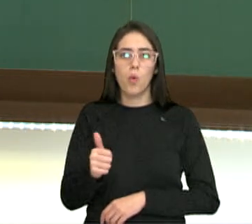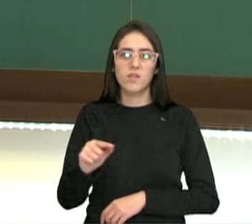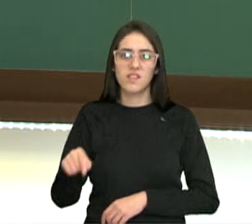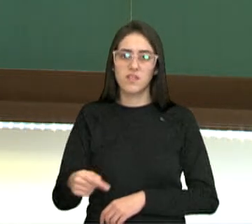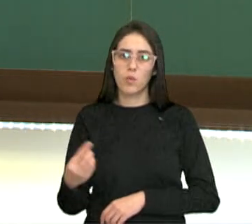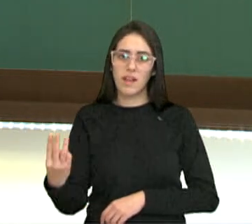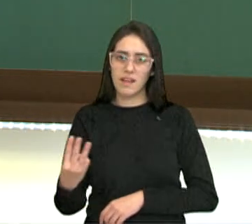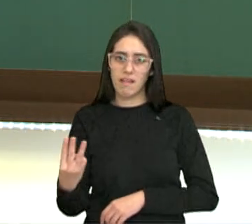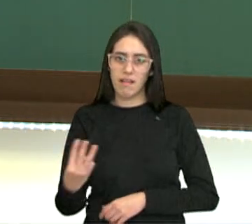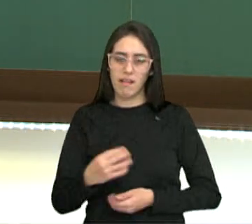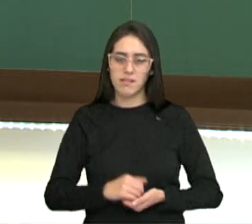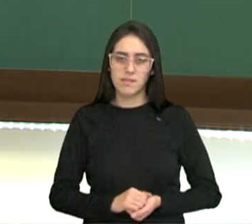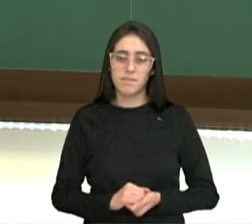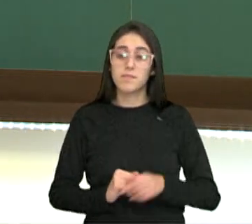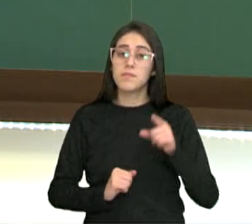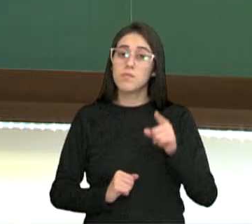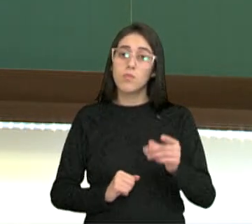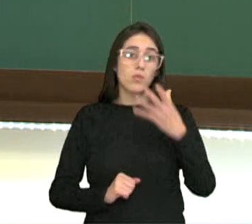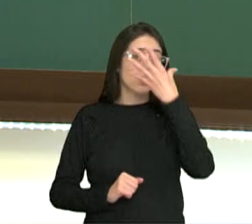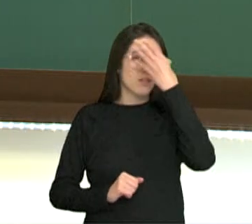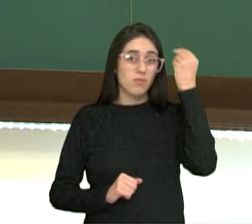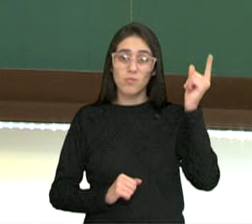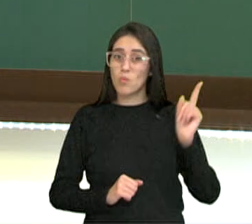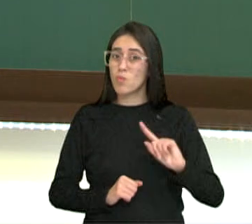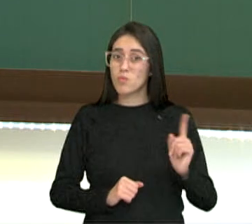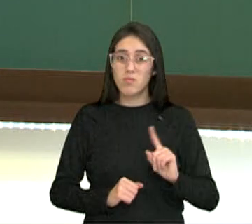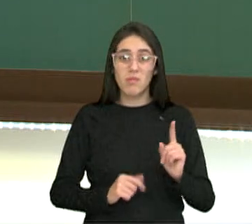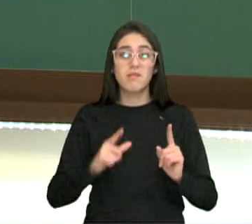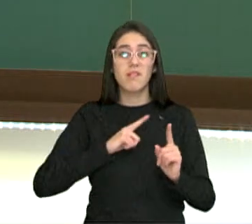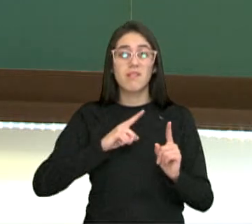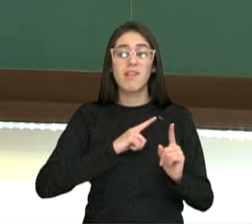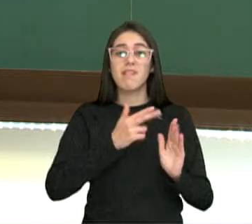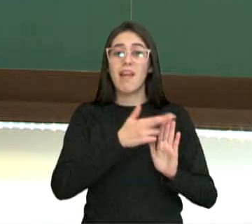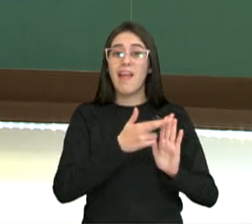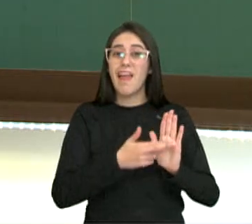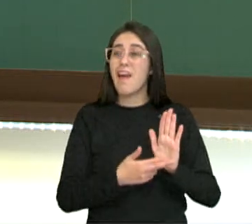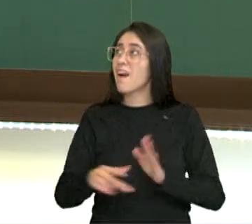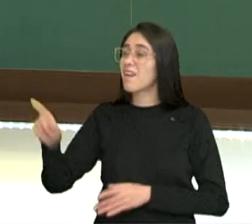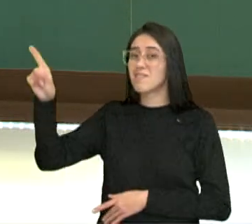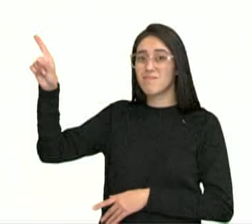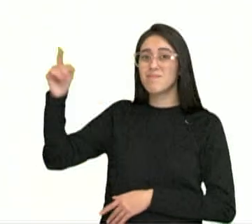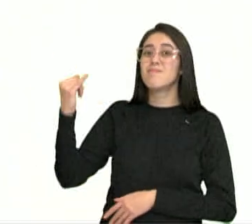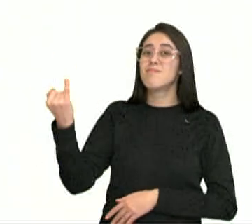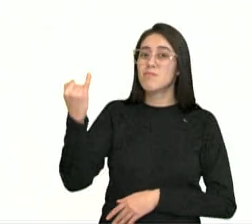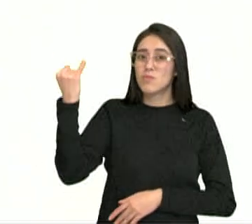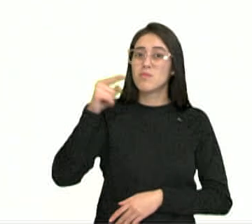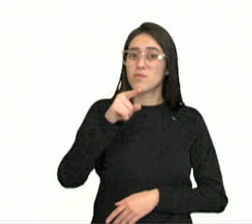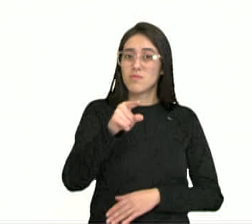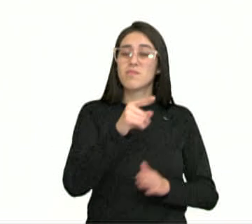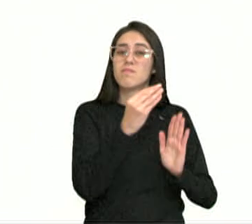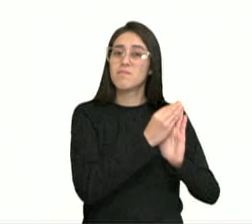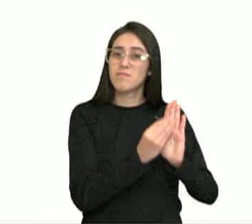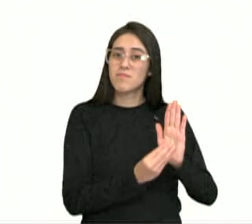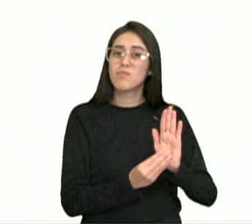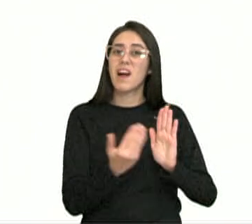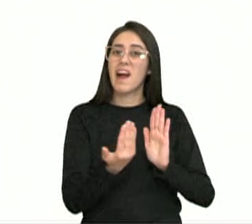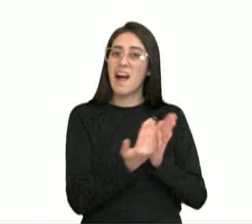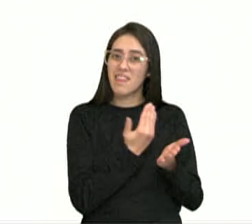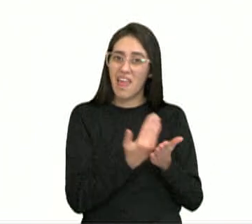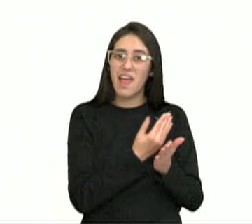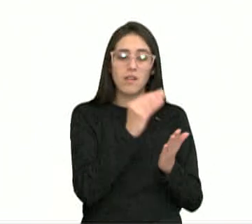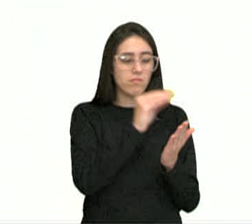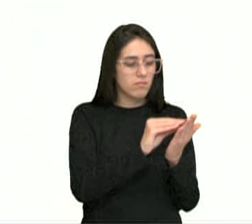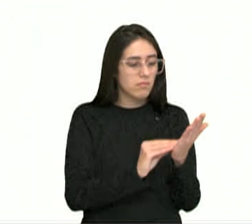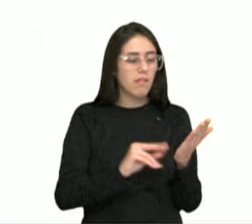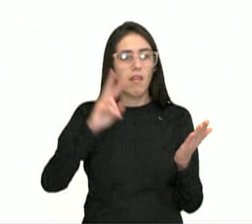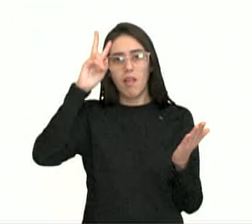tá? Não esqueçam aqui do resuminho, registrem no caderno o passo a passo para